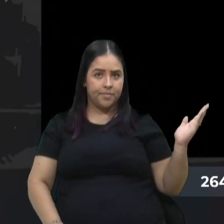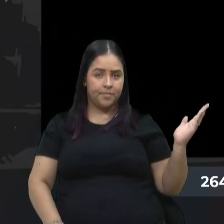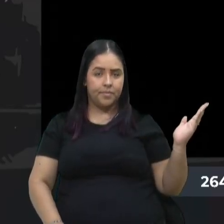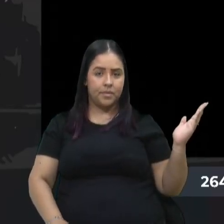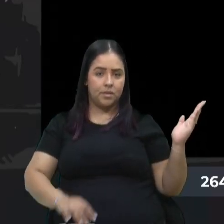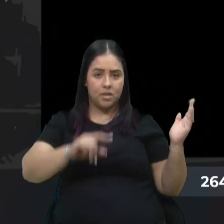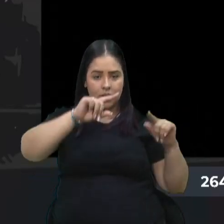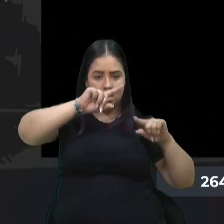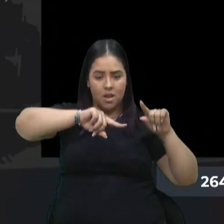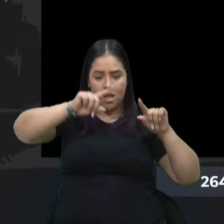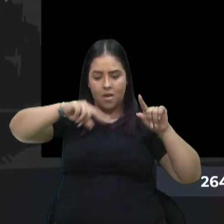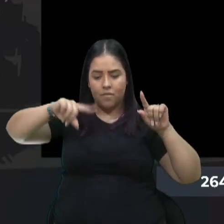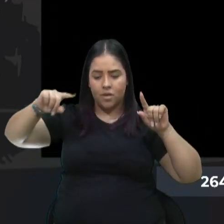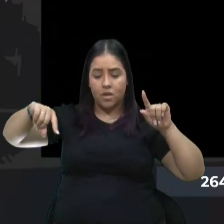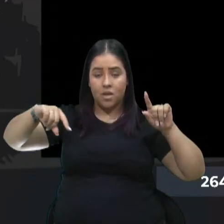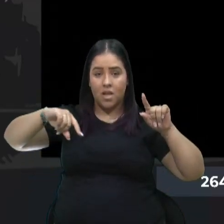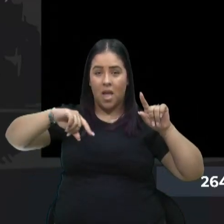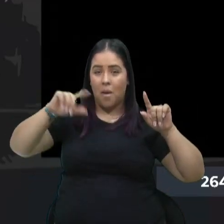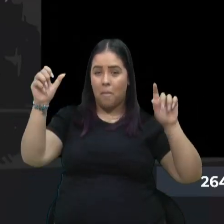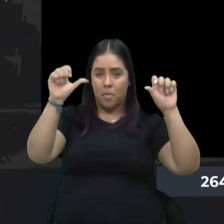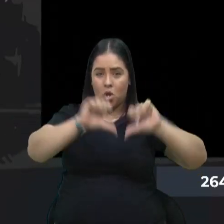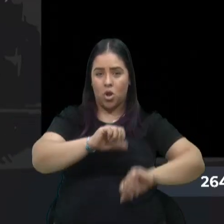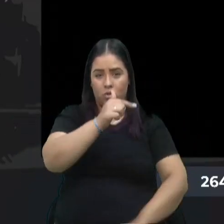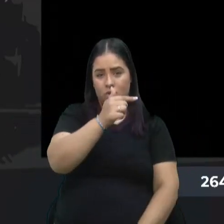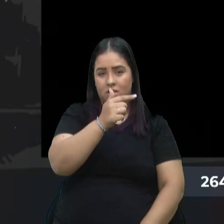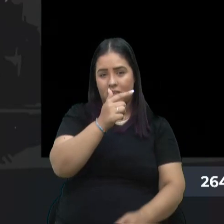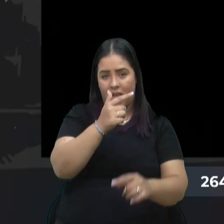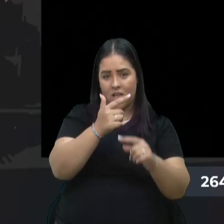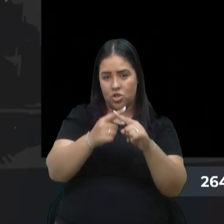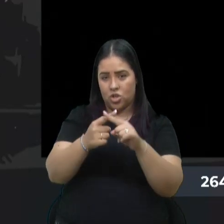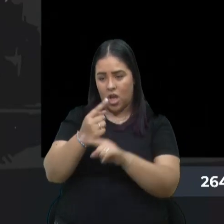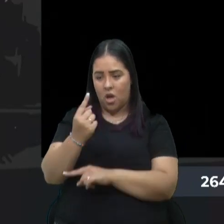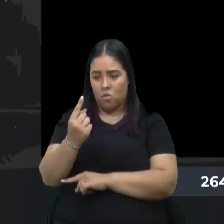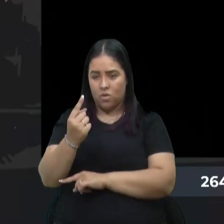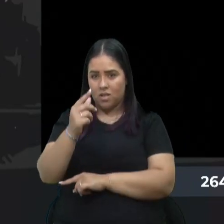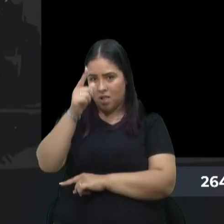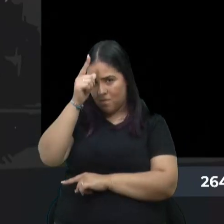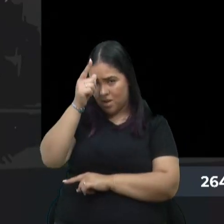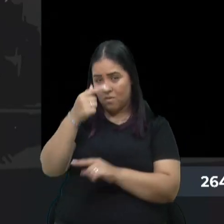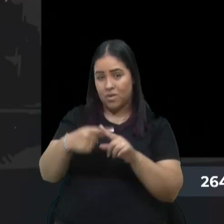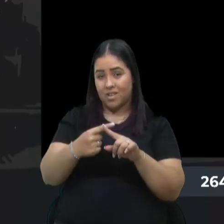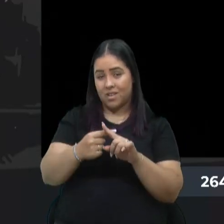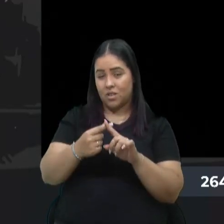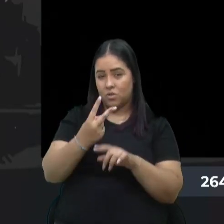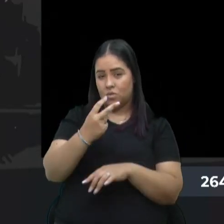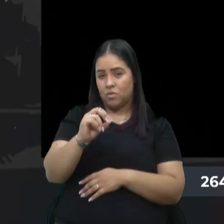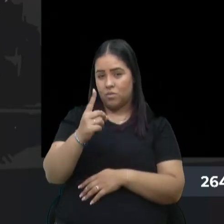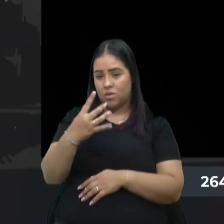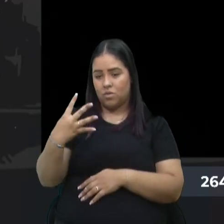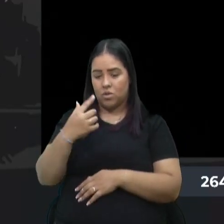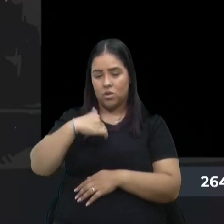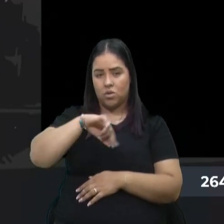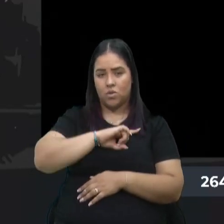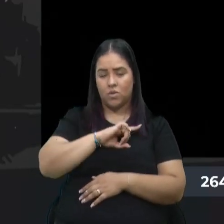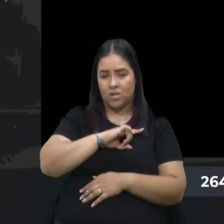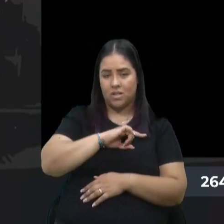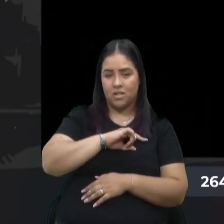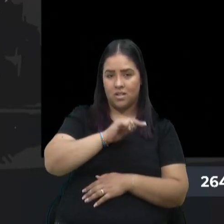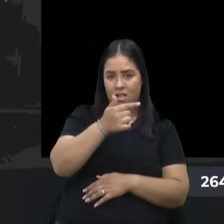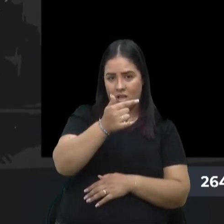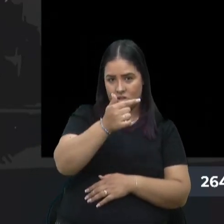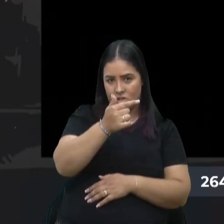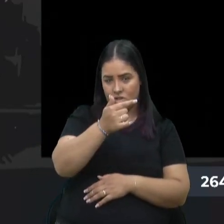gráfico aqui é pior que o 7-1 da Alemanha. Porque em 2014 nós tomamos 7 da Alemanha no futebol. 2 anos